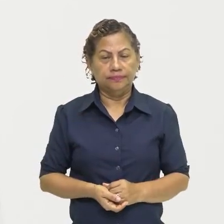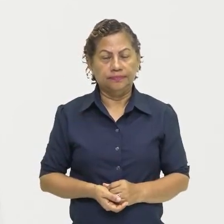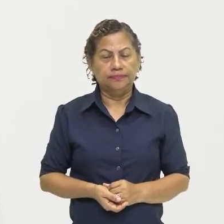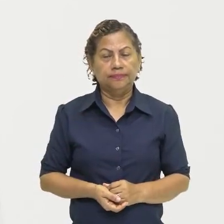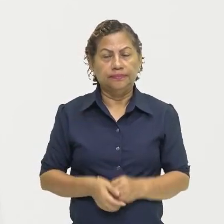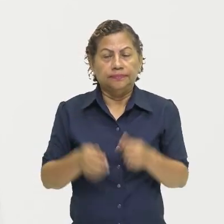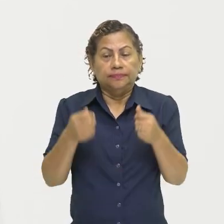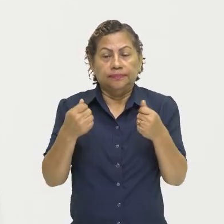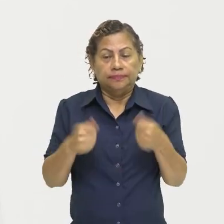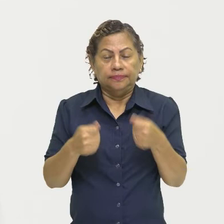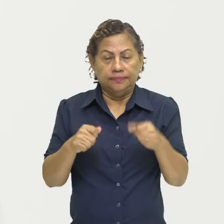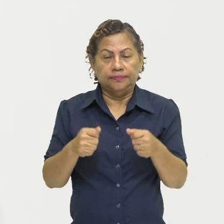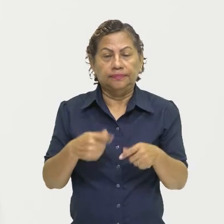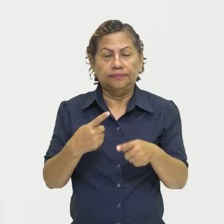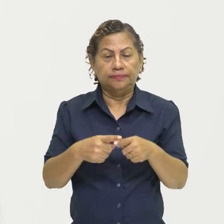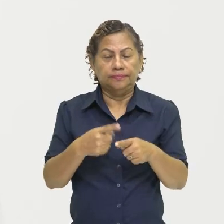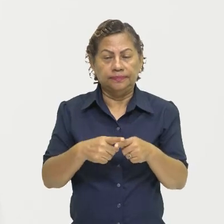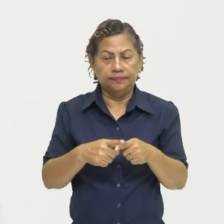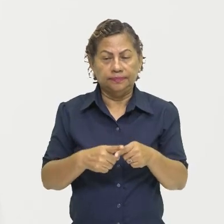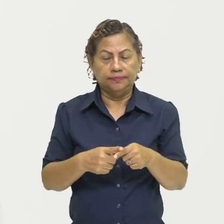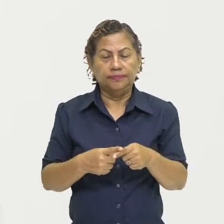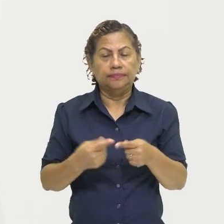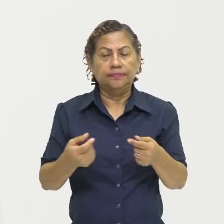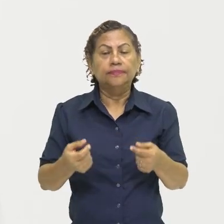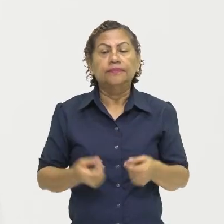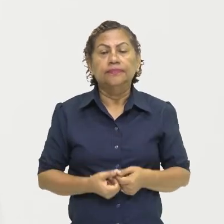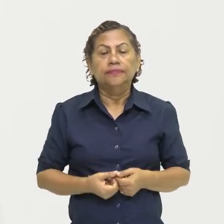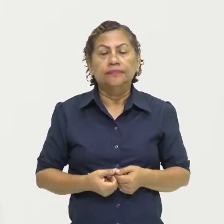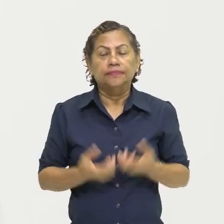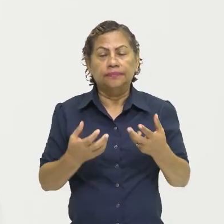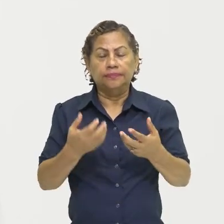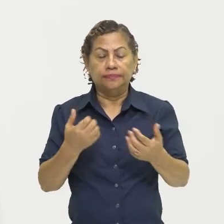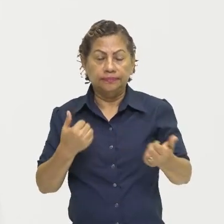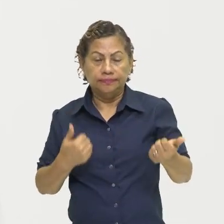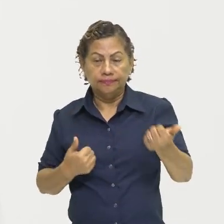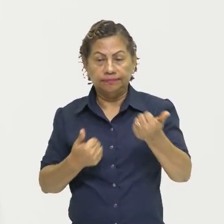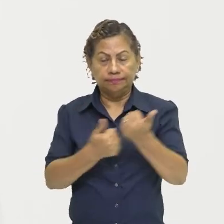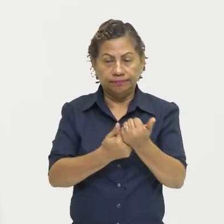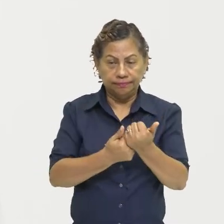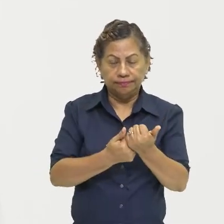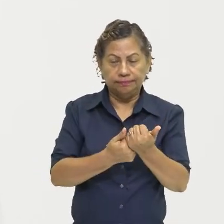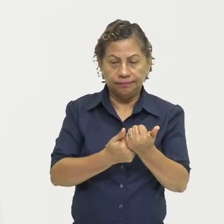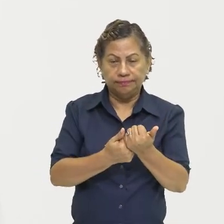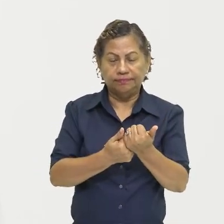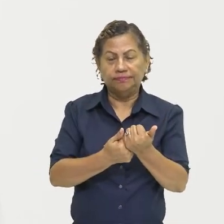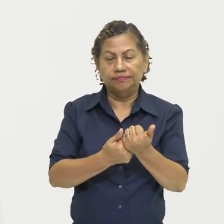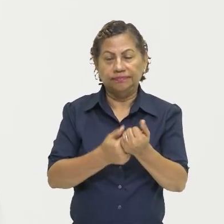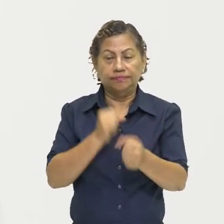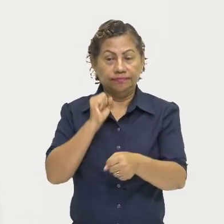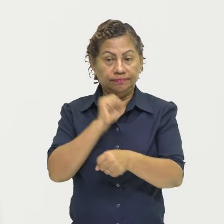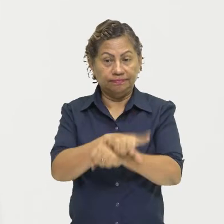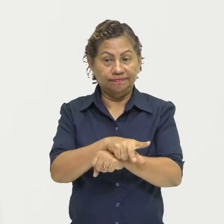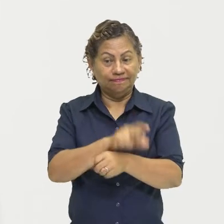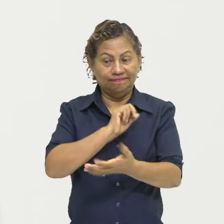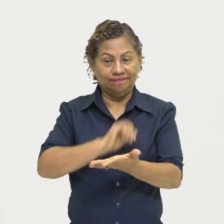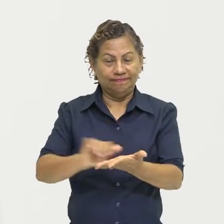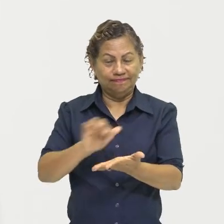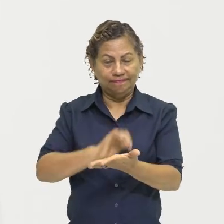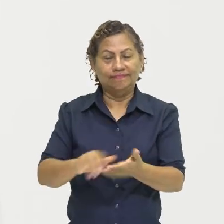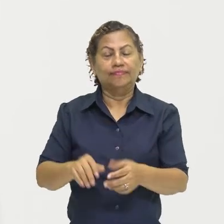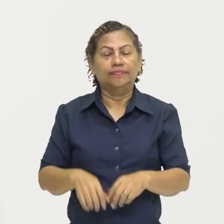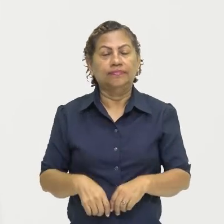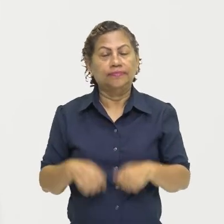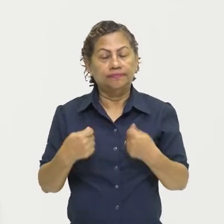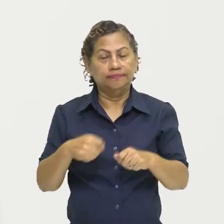pretende, né? Ele aspira ao cargo de secretário, ou seja, ele pretende ao cargo de secretário. Então, aqui ele vai pedir a